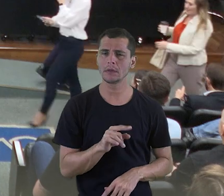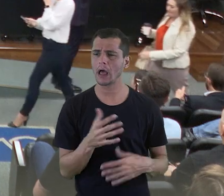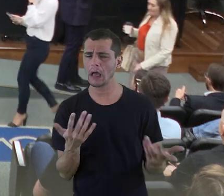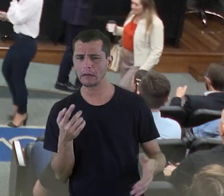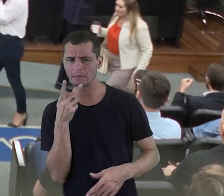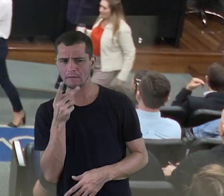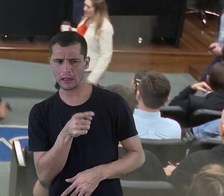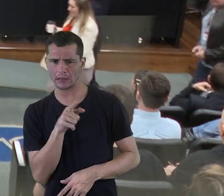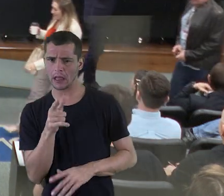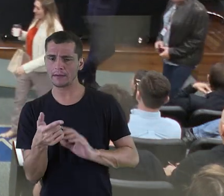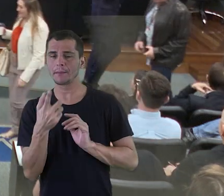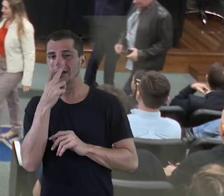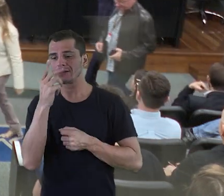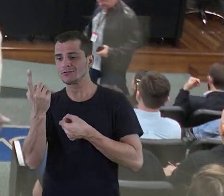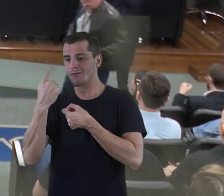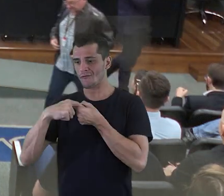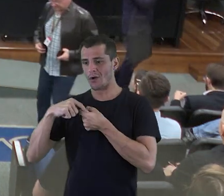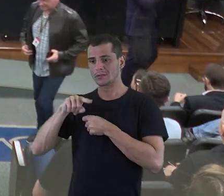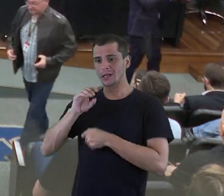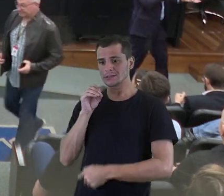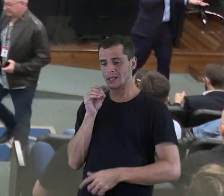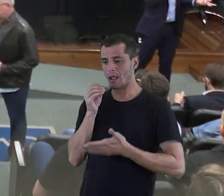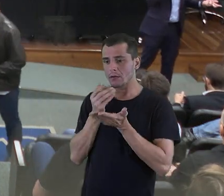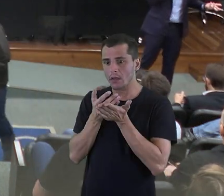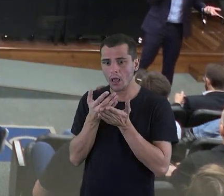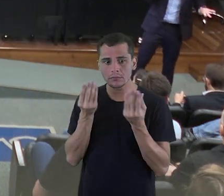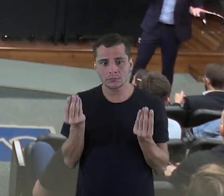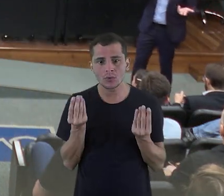que não houve violação à legislação de proteção de dados